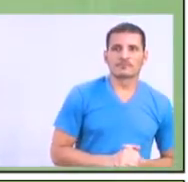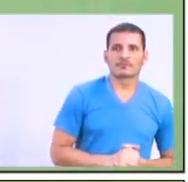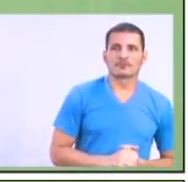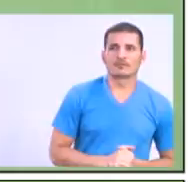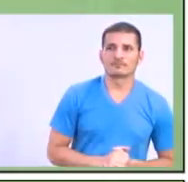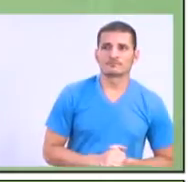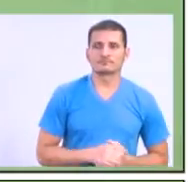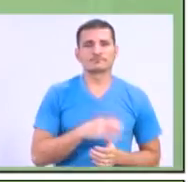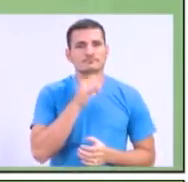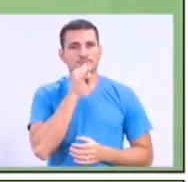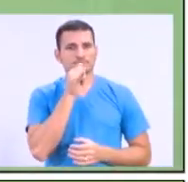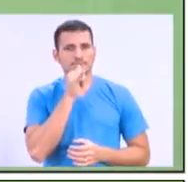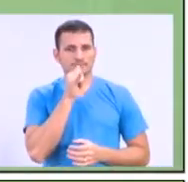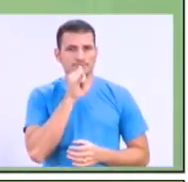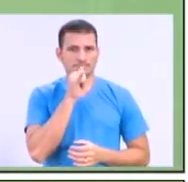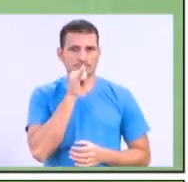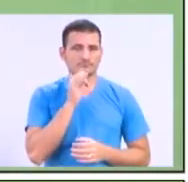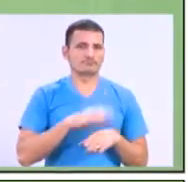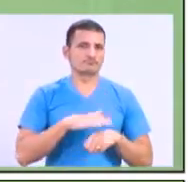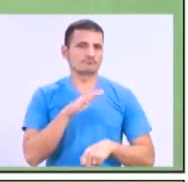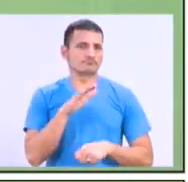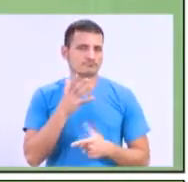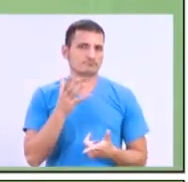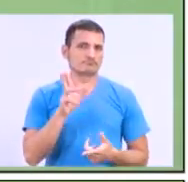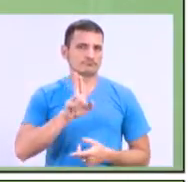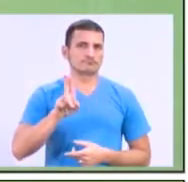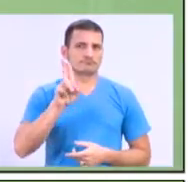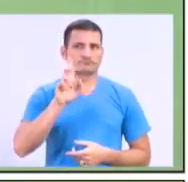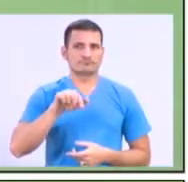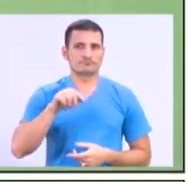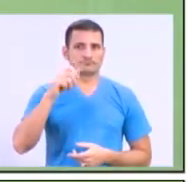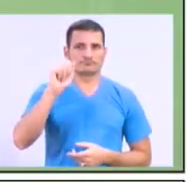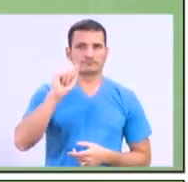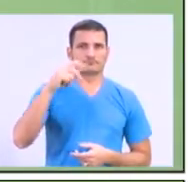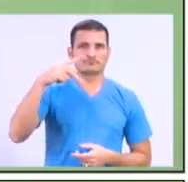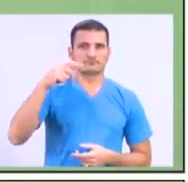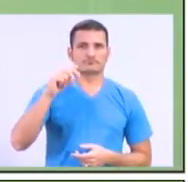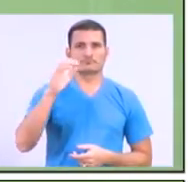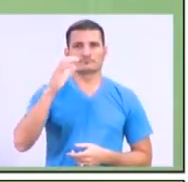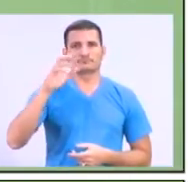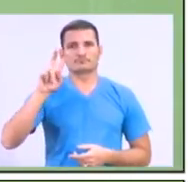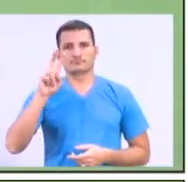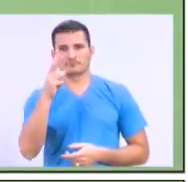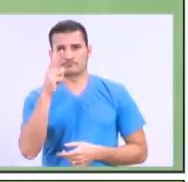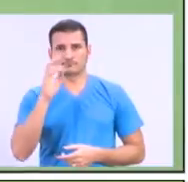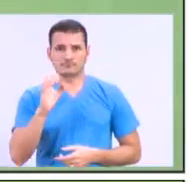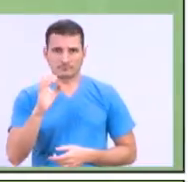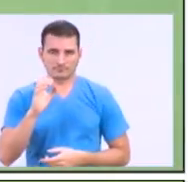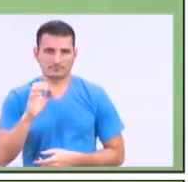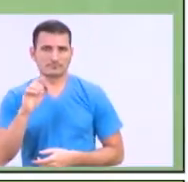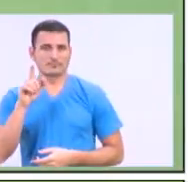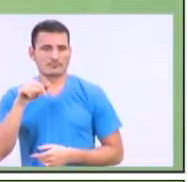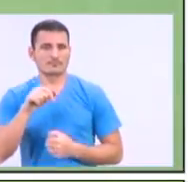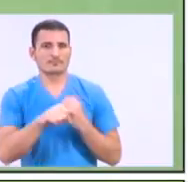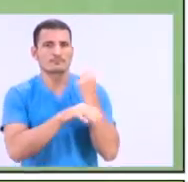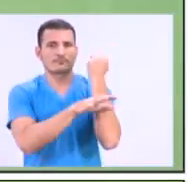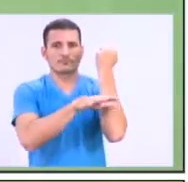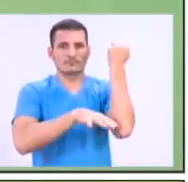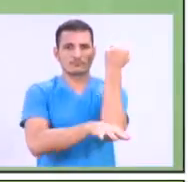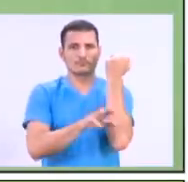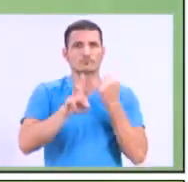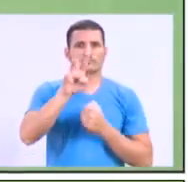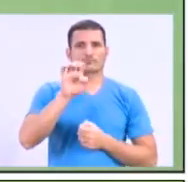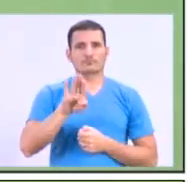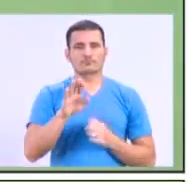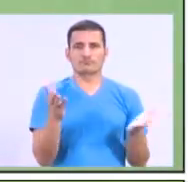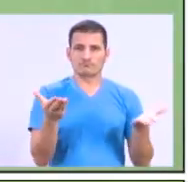Exemplo principal aqui, o mais difundido, é o Apache, né? O Apache é o servidor web hoje mais